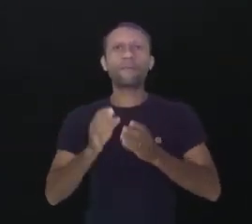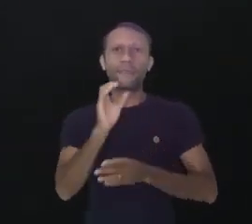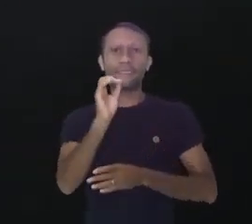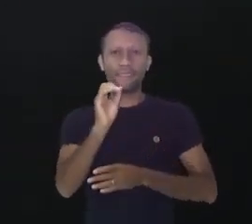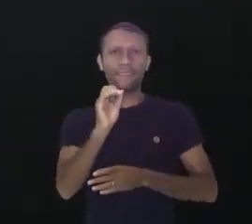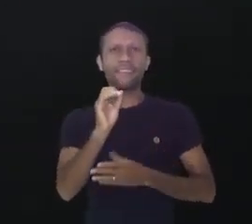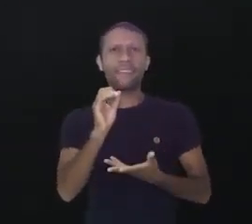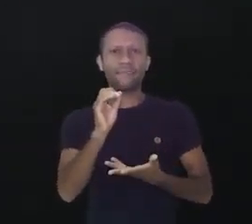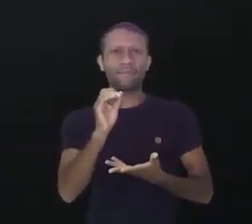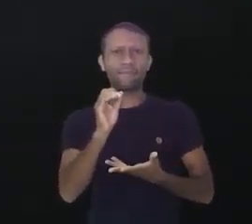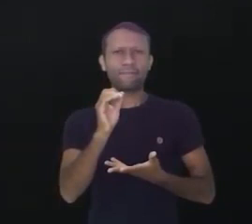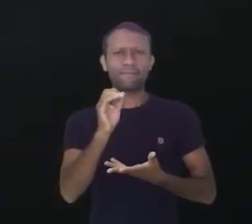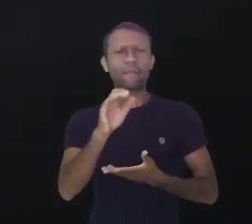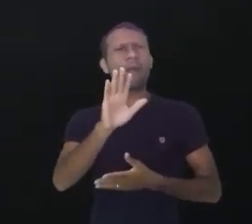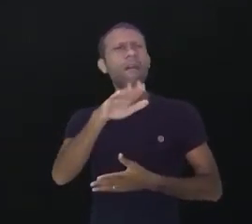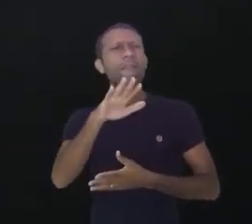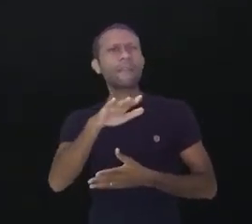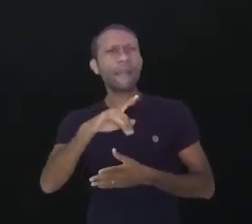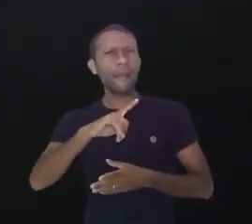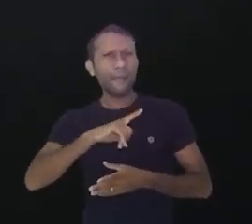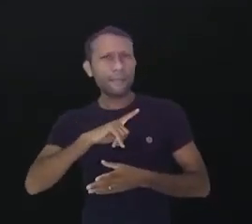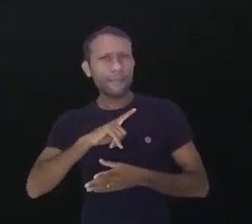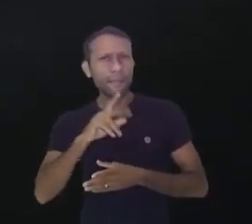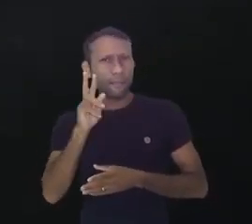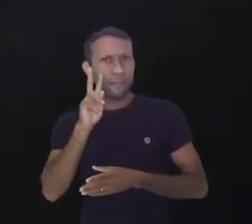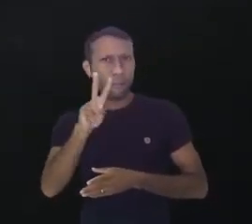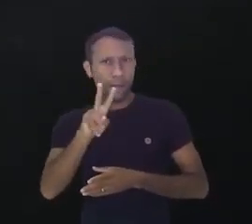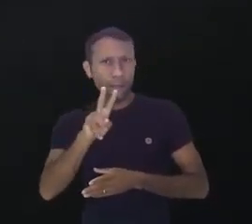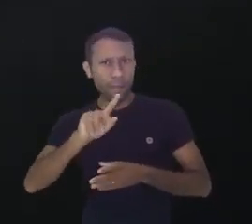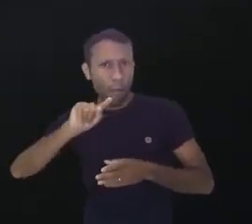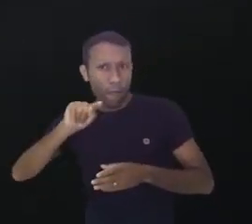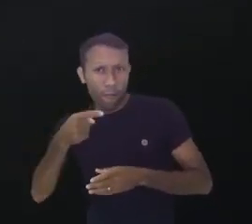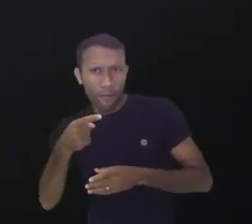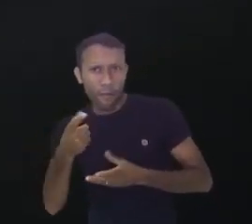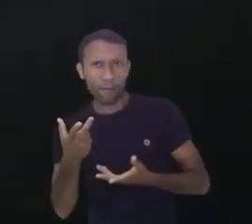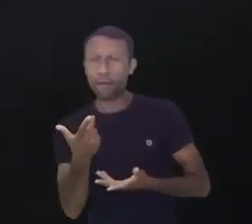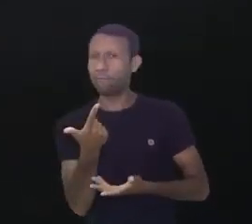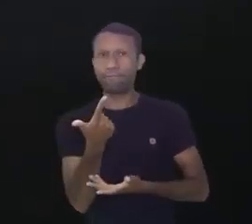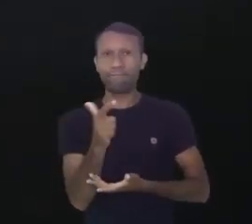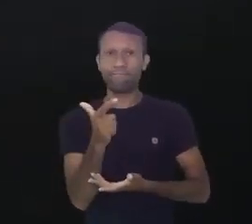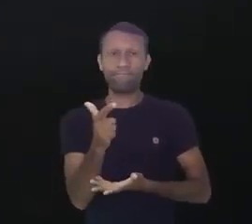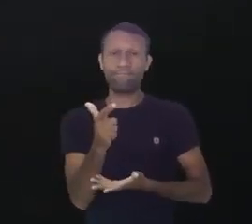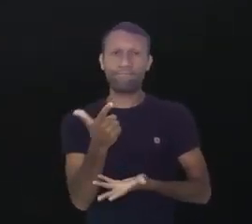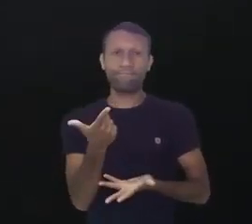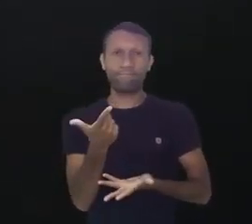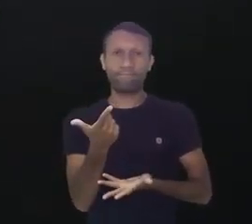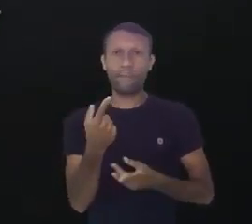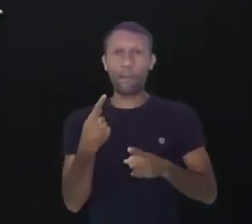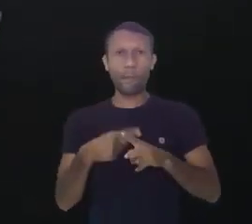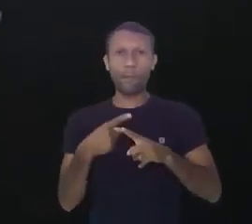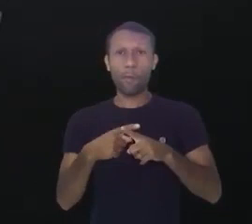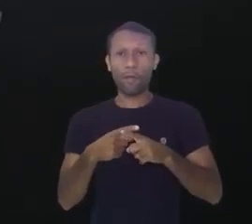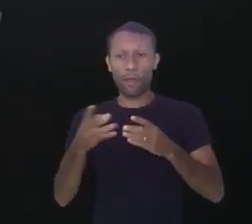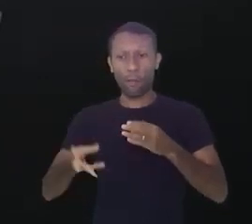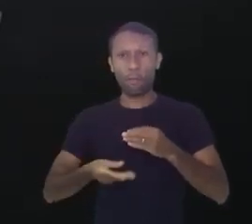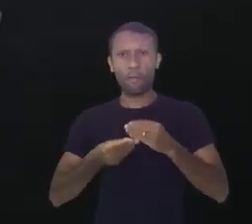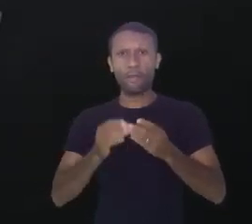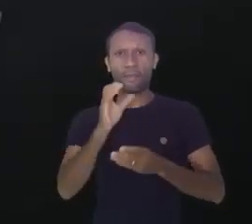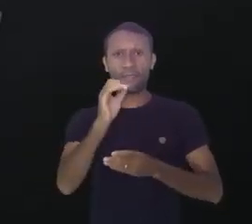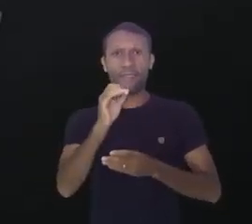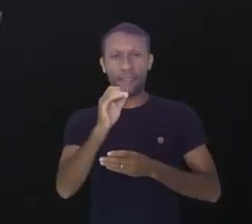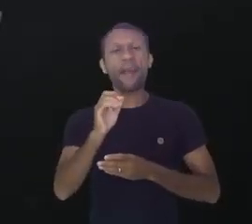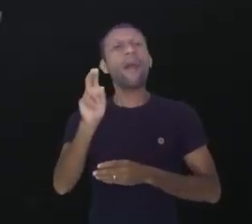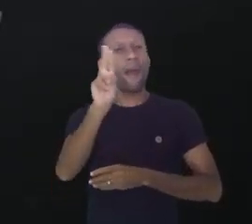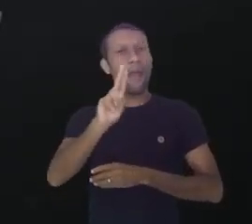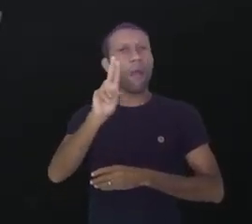0. Vem cá. No teu quociente já aparece alguma vírgula? Não. Então, como eu coloquei o 0, eu